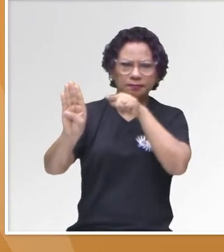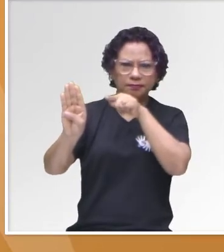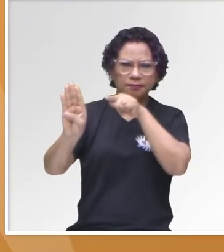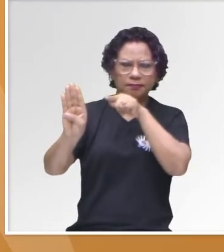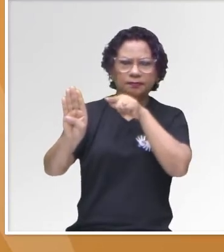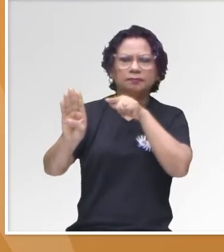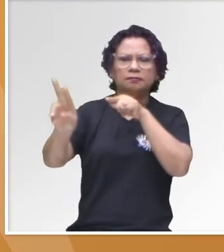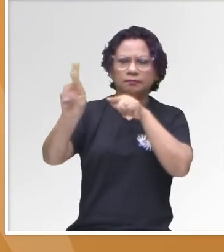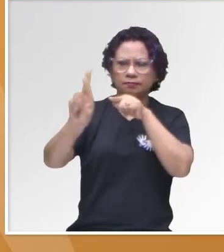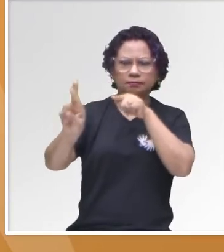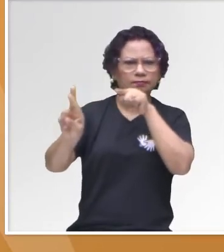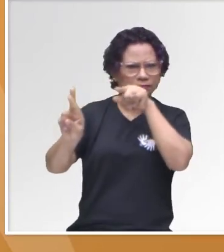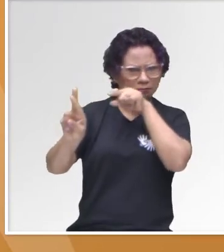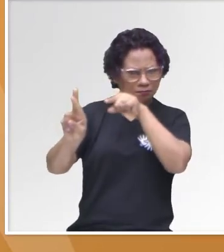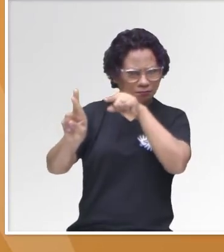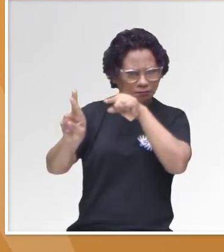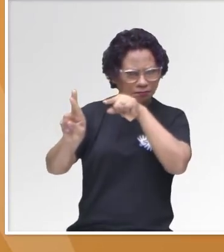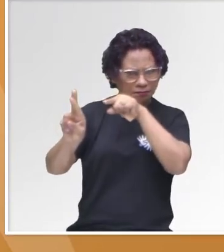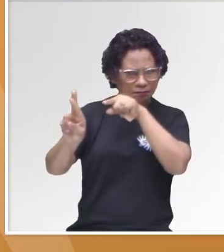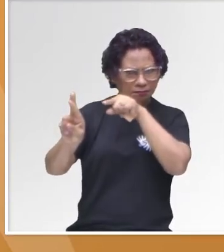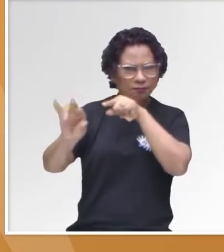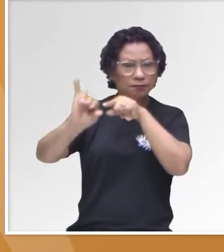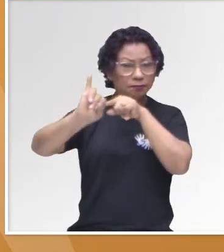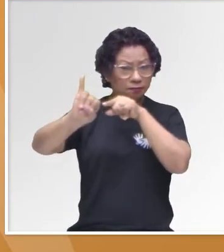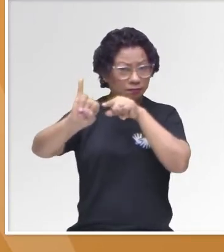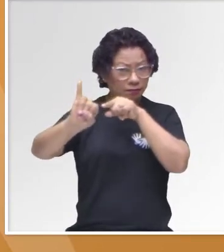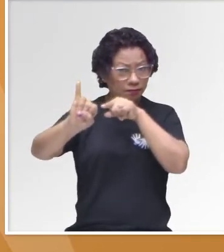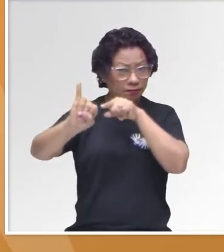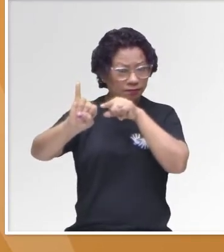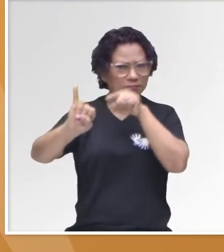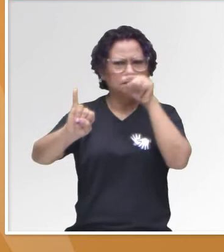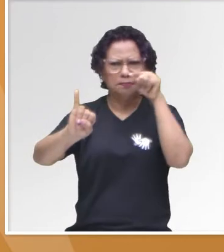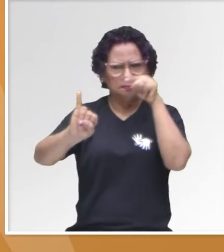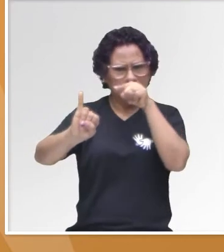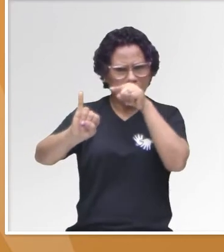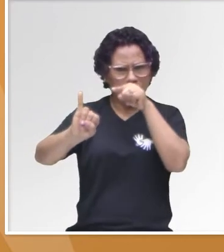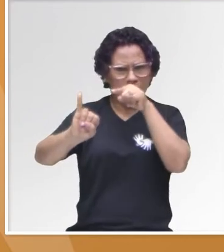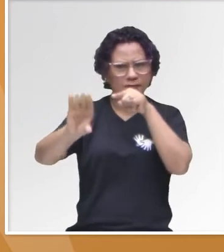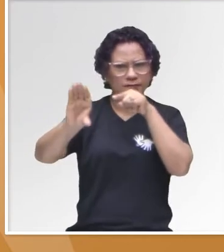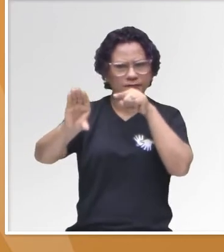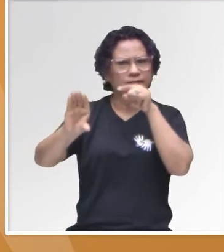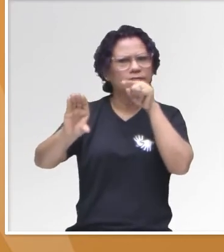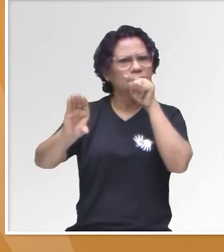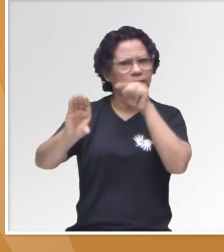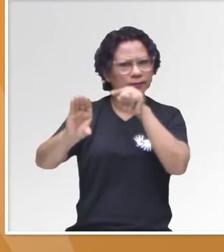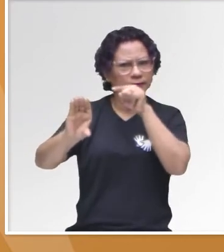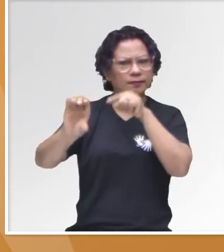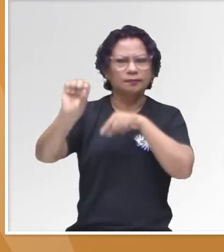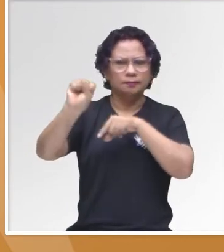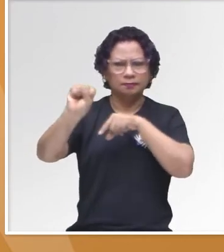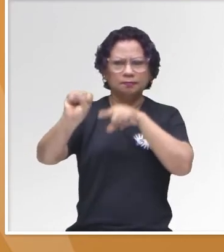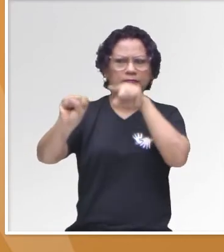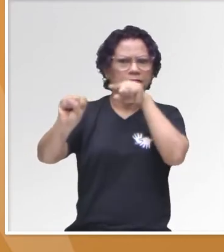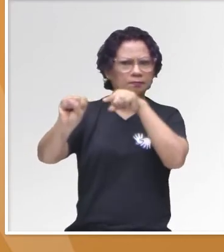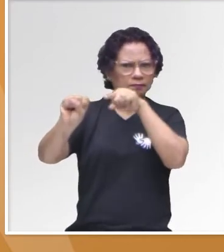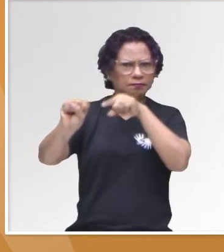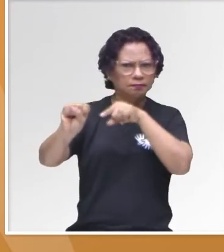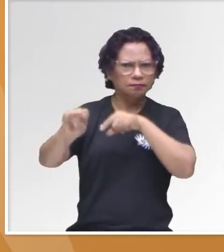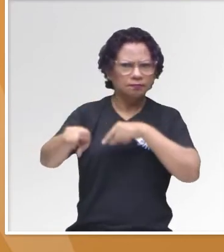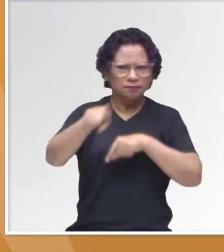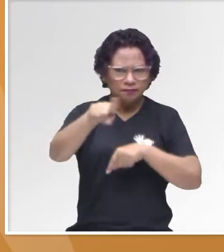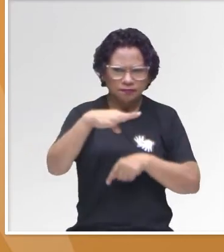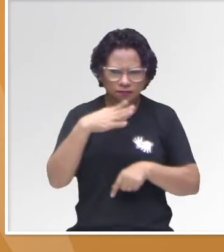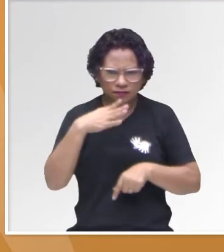locais, né? E você já escutou falar aí sobre esses países emergentes? O que seria esses BRICS? O que